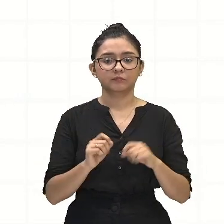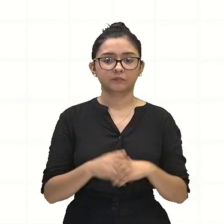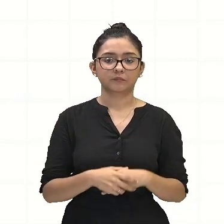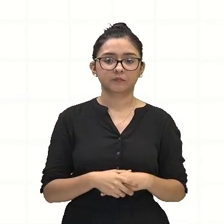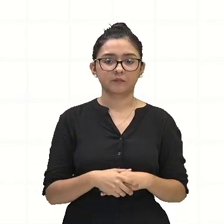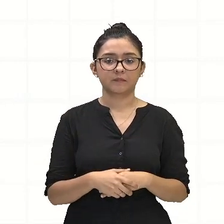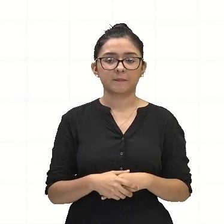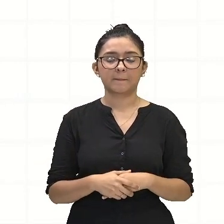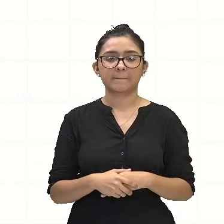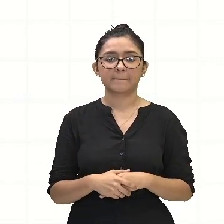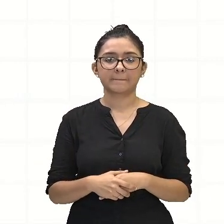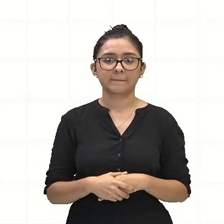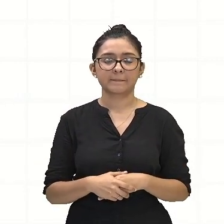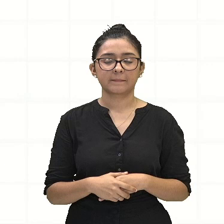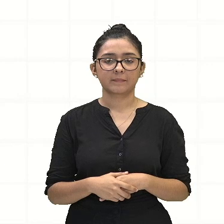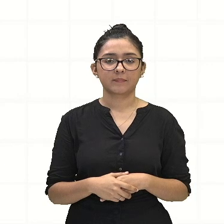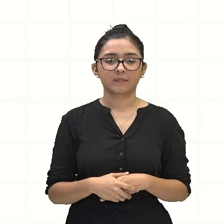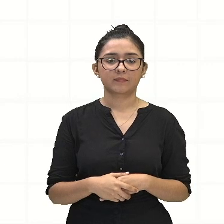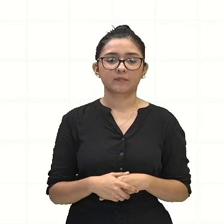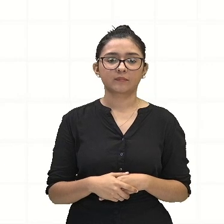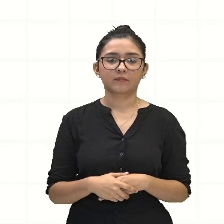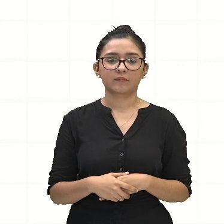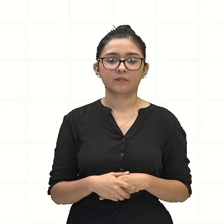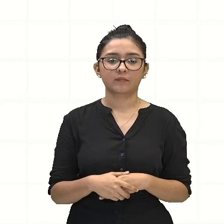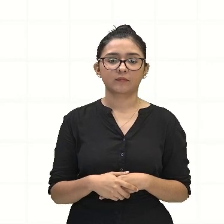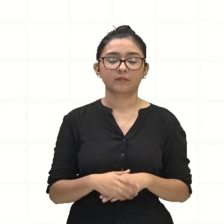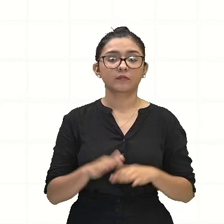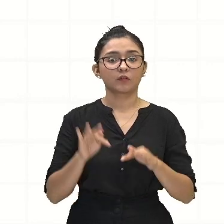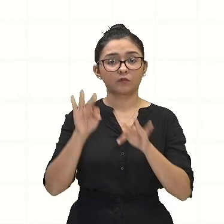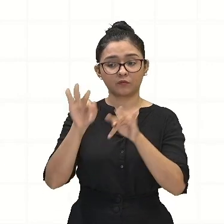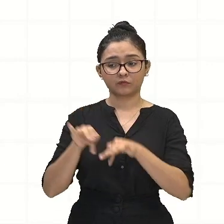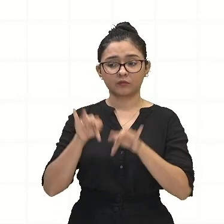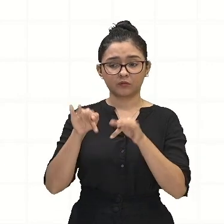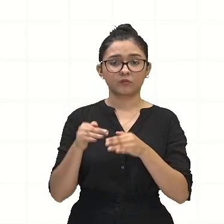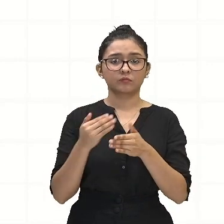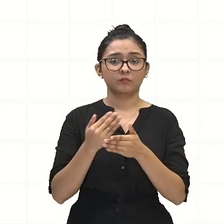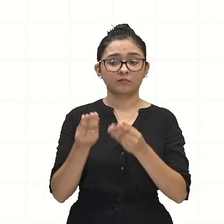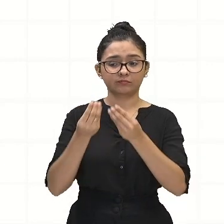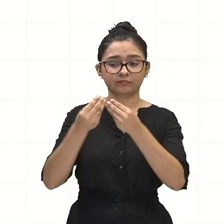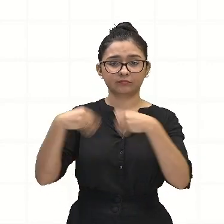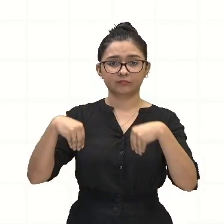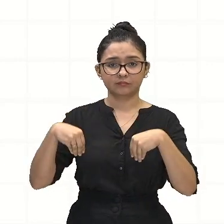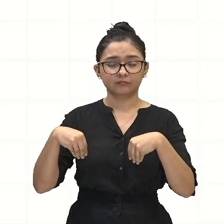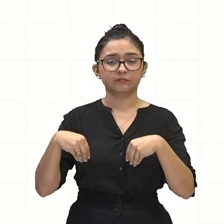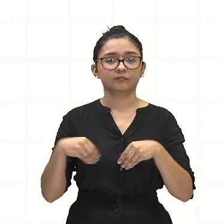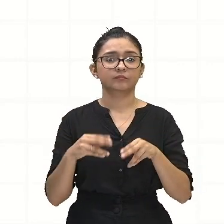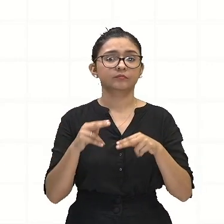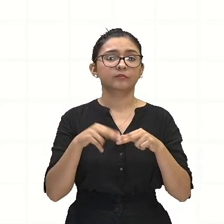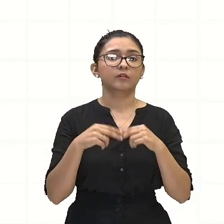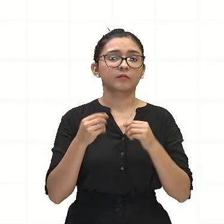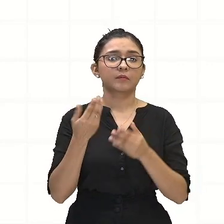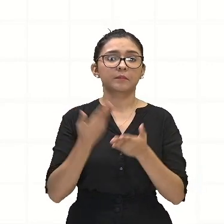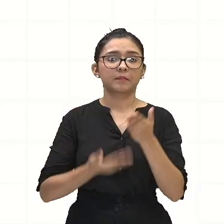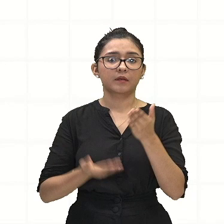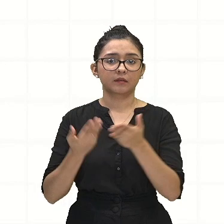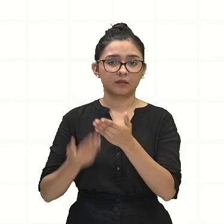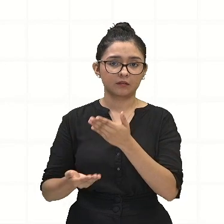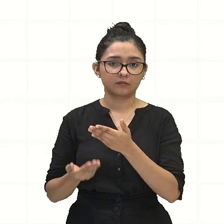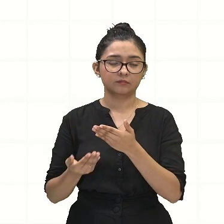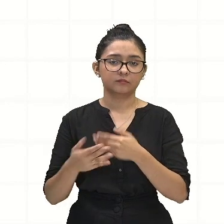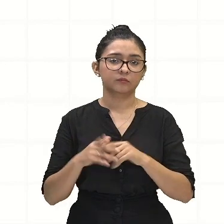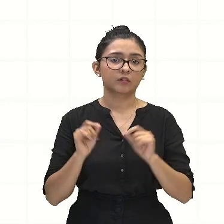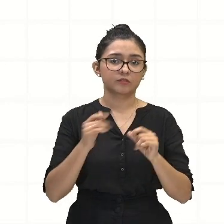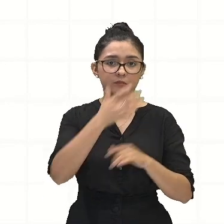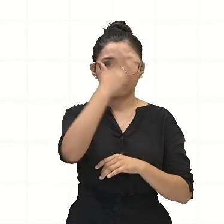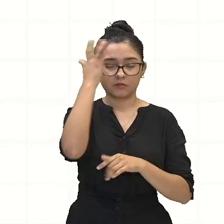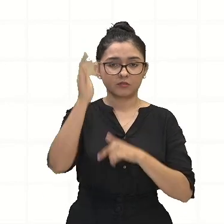para enfraquecer o poder dos senhores feudais, na medida em que eles vão perdendo a sua força de trabalho,